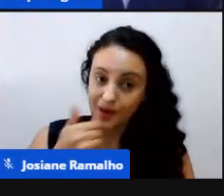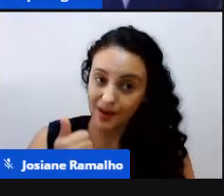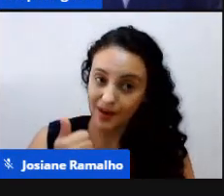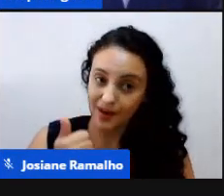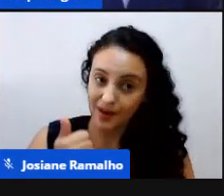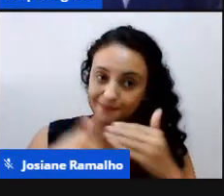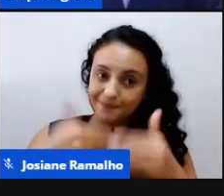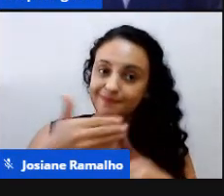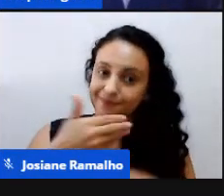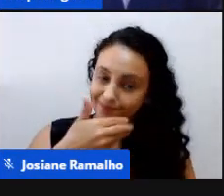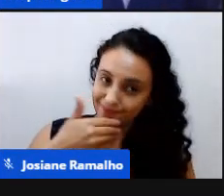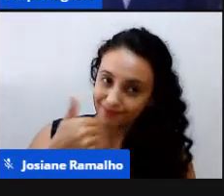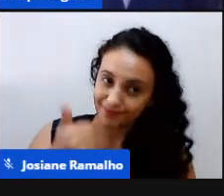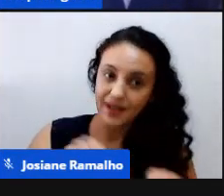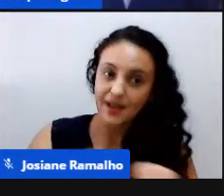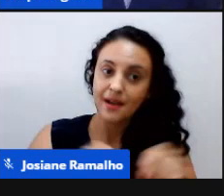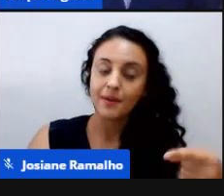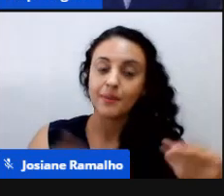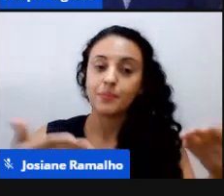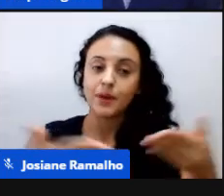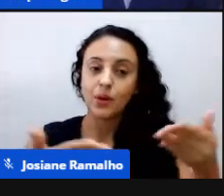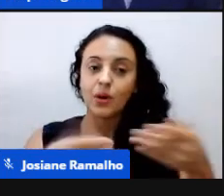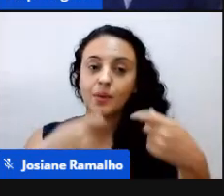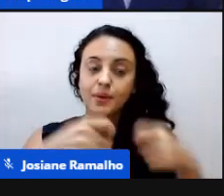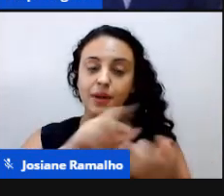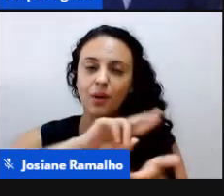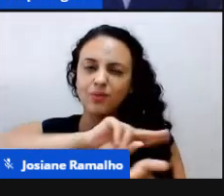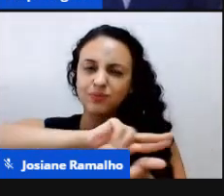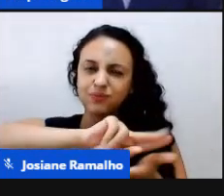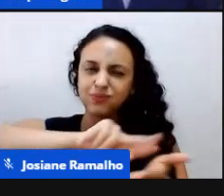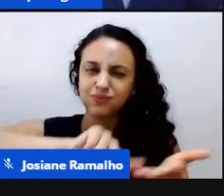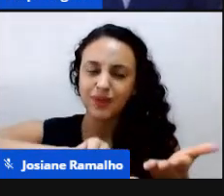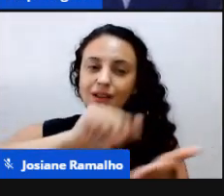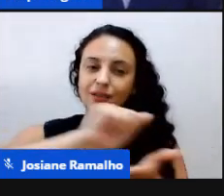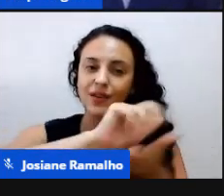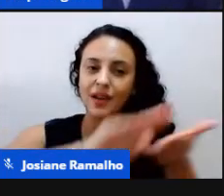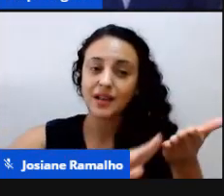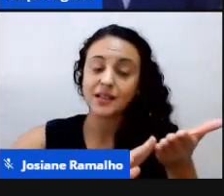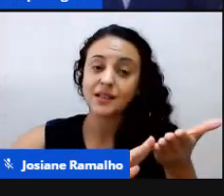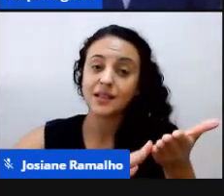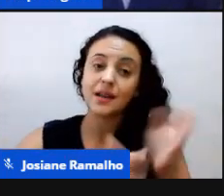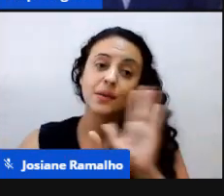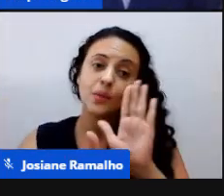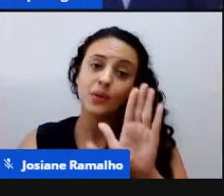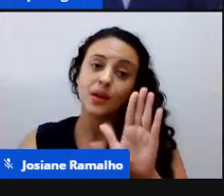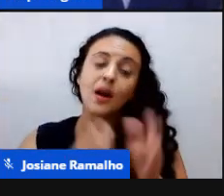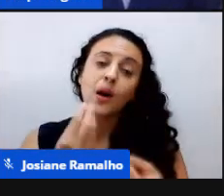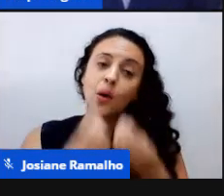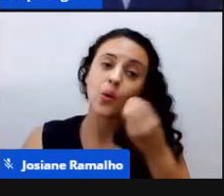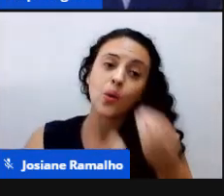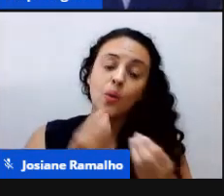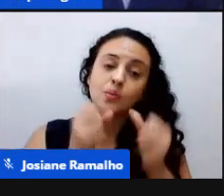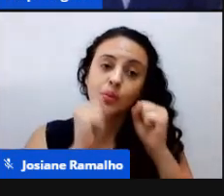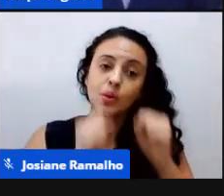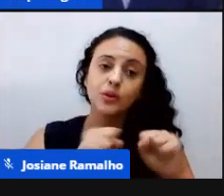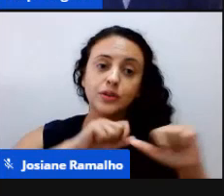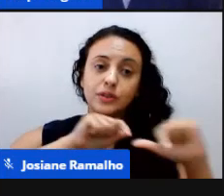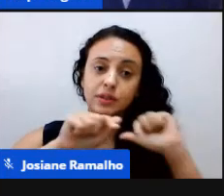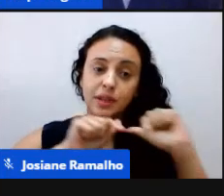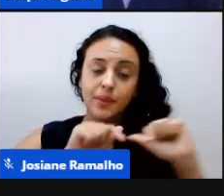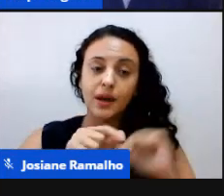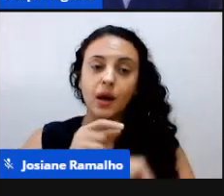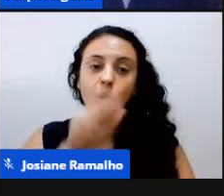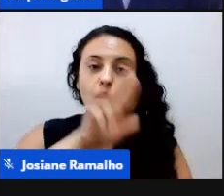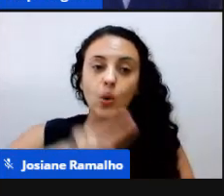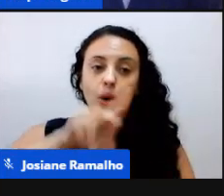precisamos diversificar e tentamos, dessa maneira, mostrar como que a gente pode trabalhar com pouco